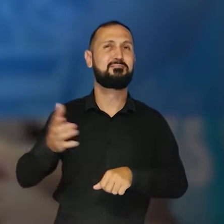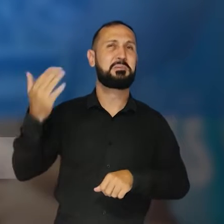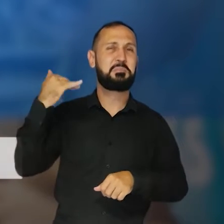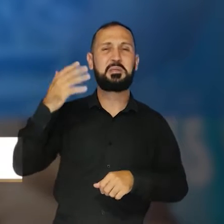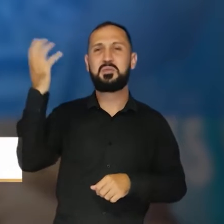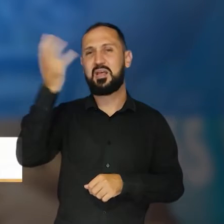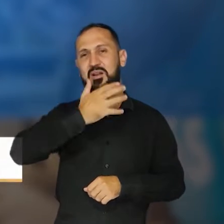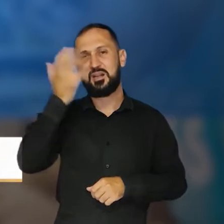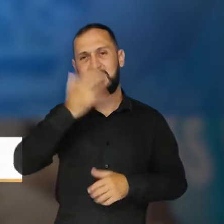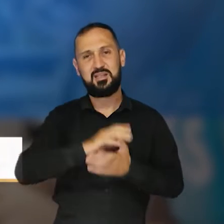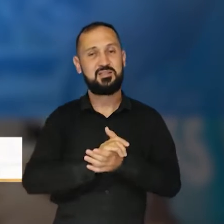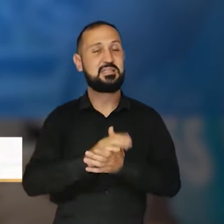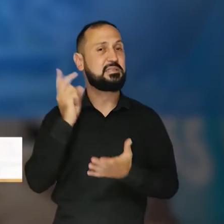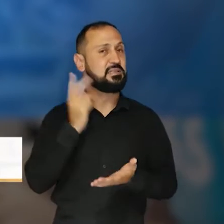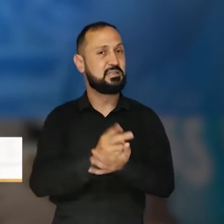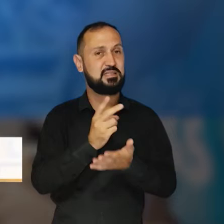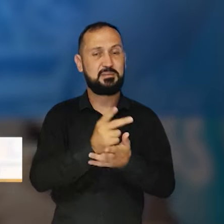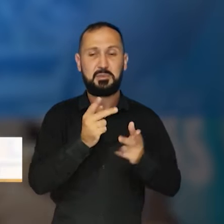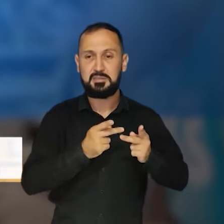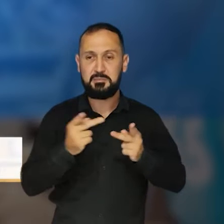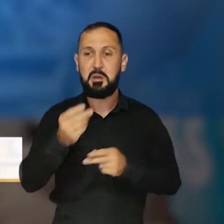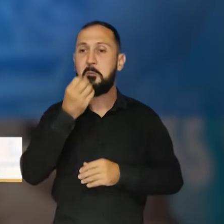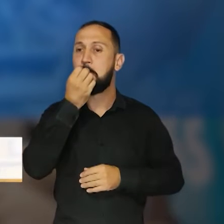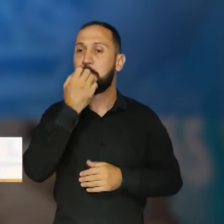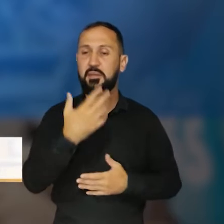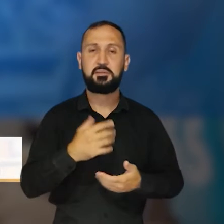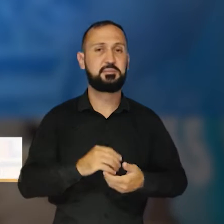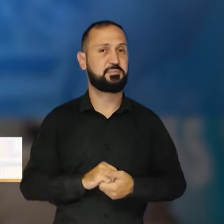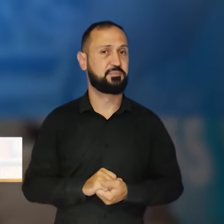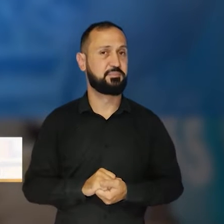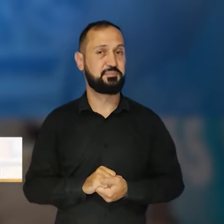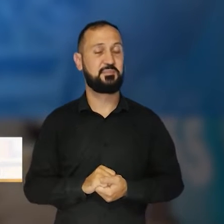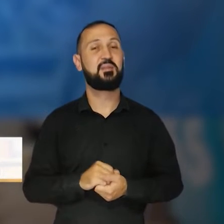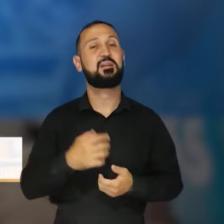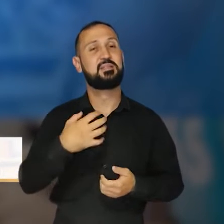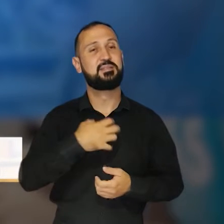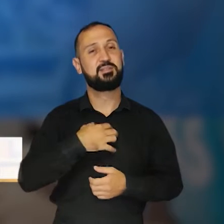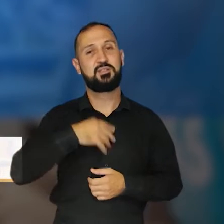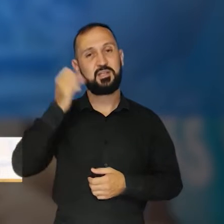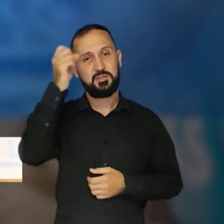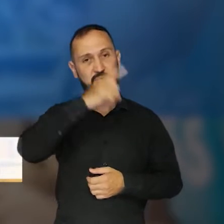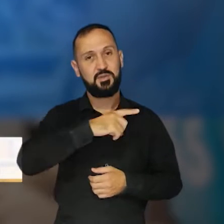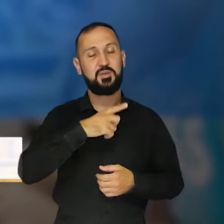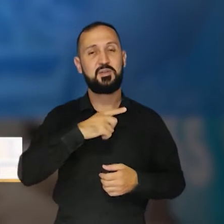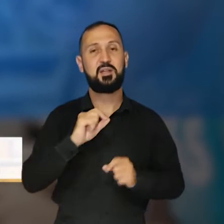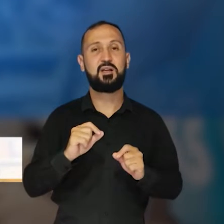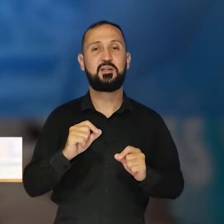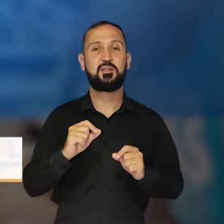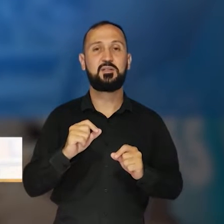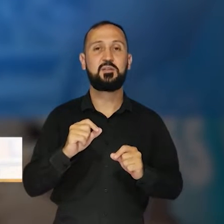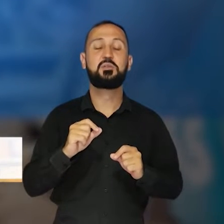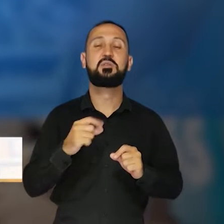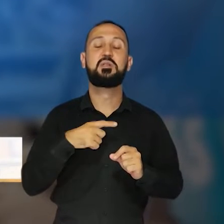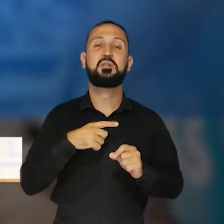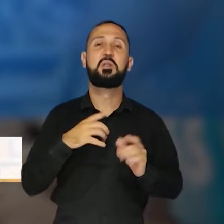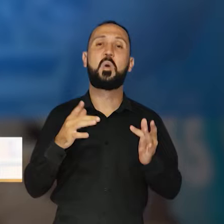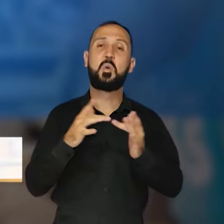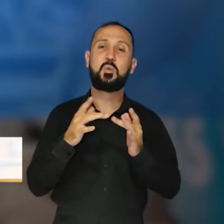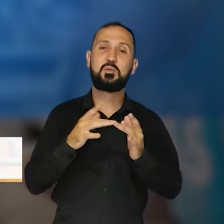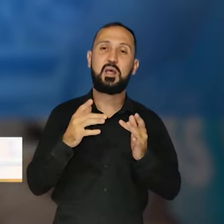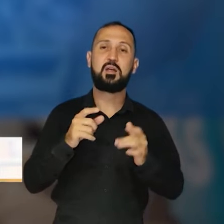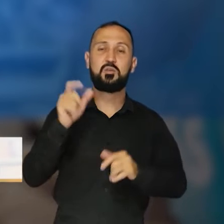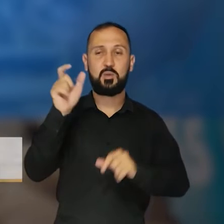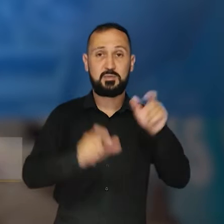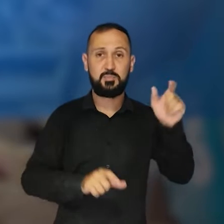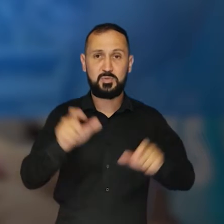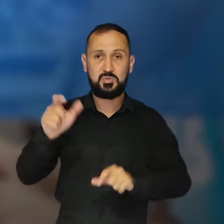elas foi uma época linda. Então, assim, eu sempre fui muito bem recebida, né? Sempre essa dificuldade do acesso